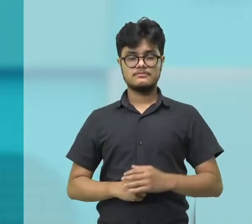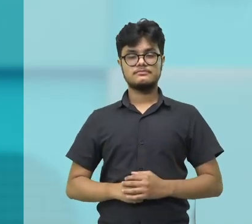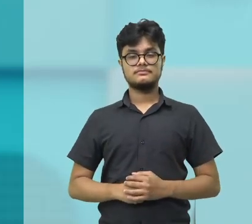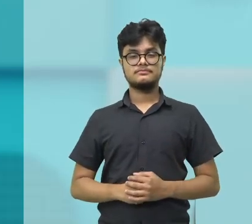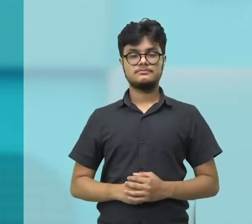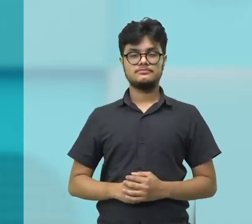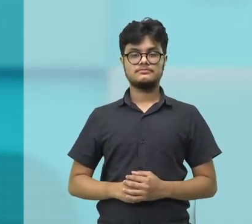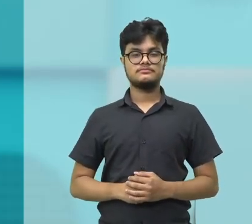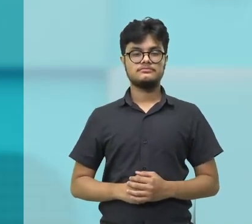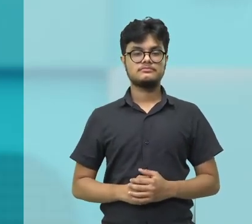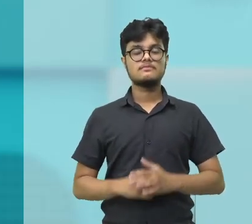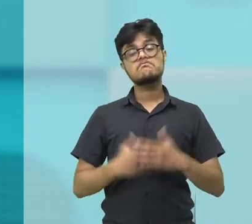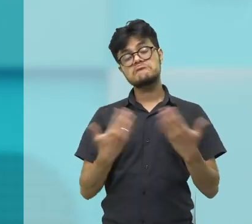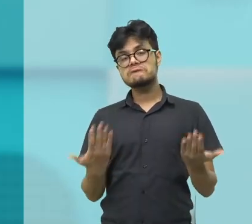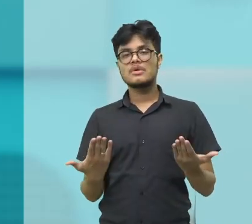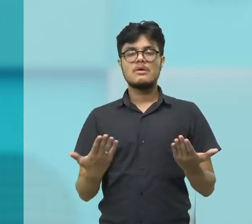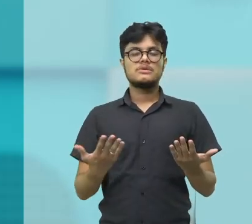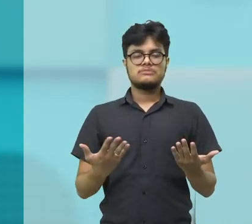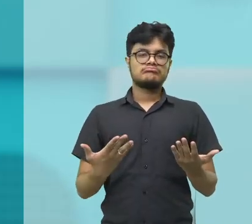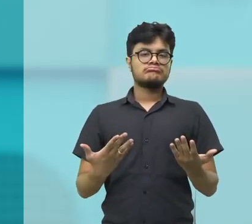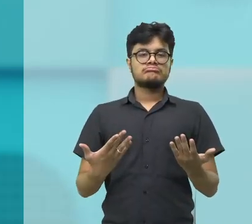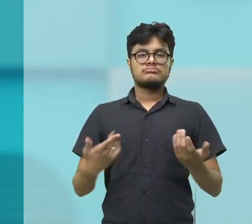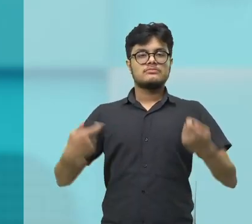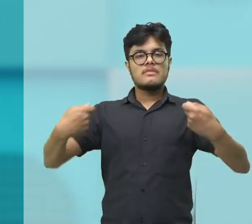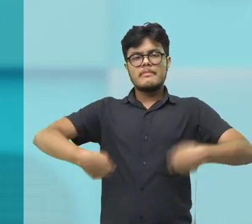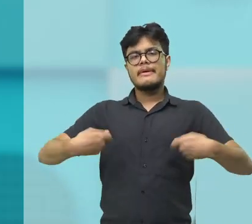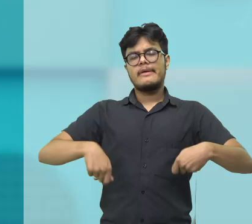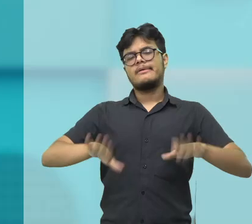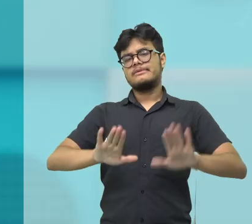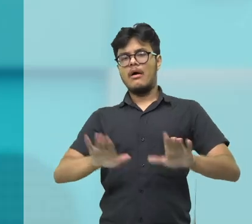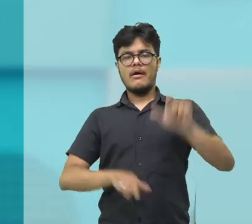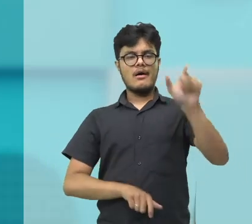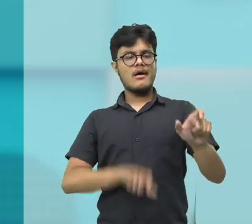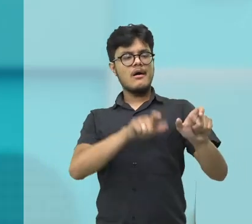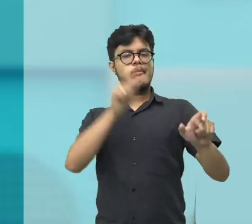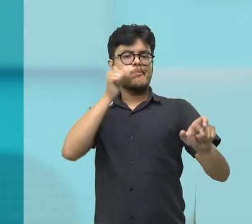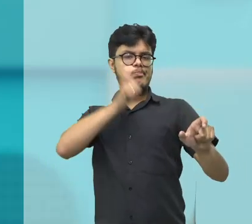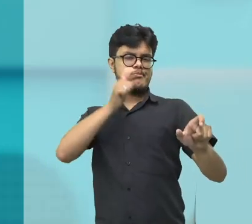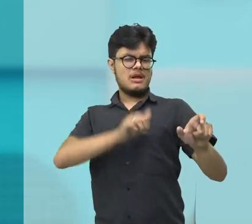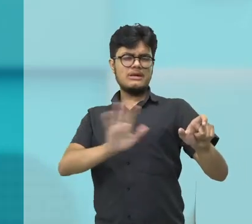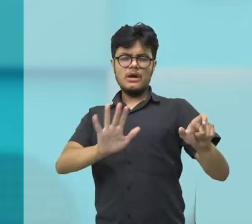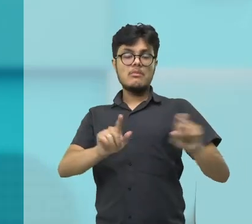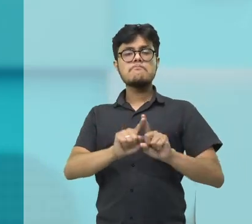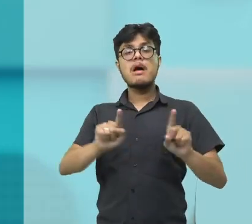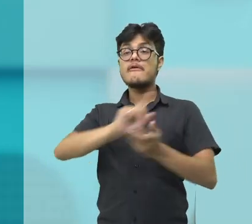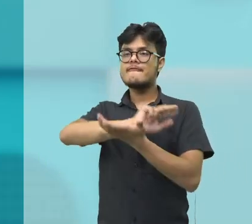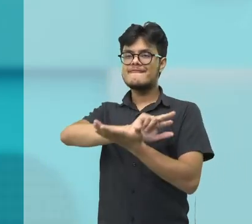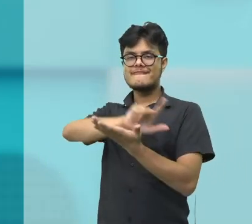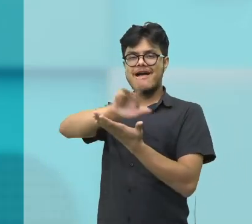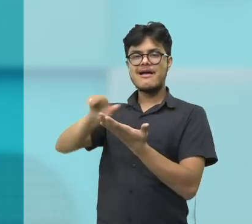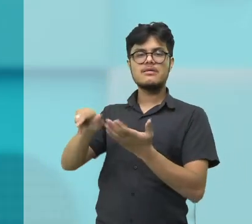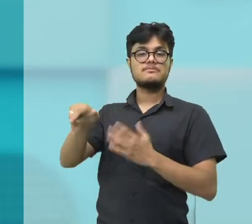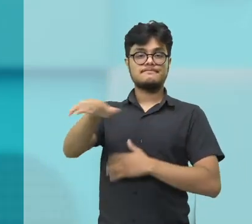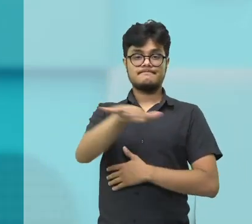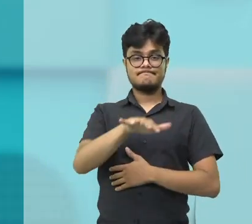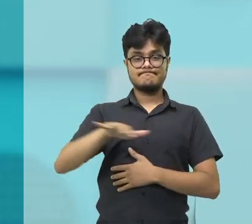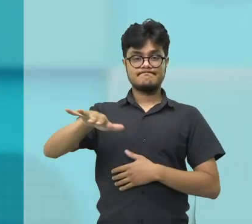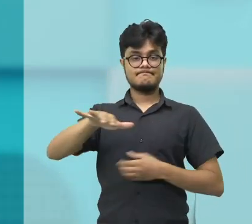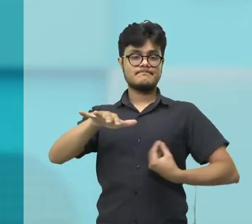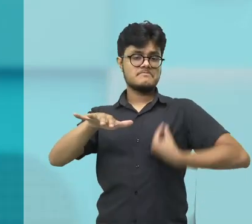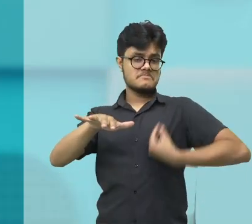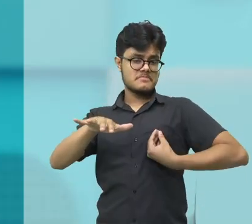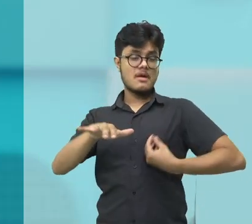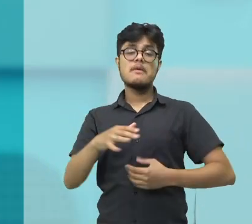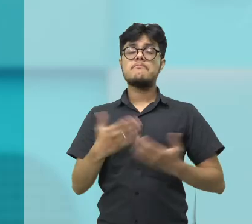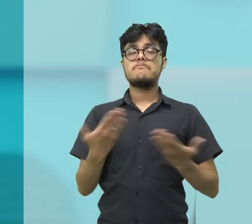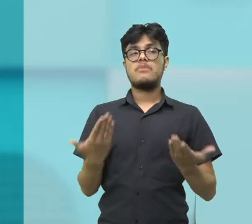diz, não é obrigatoriamente somente como no da Charlotte, né? Foi lá de comercial, pode ser em vários setores da nossa vida. Pode ser